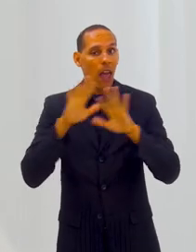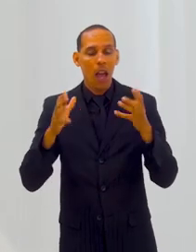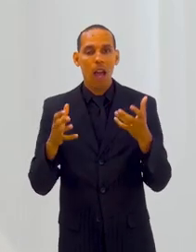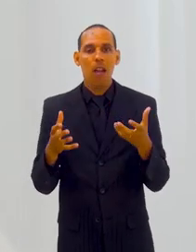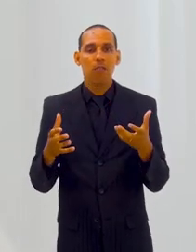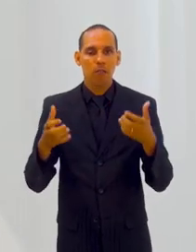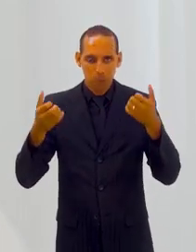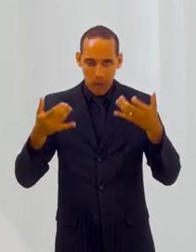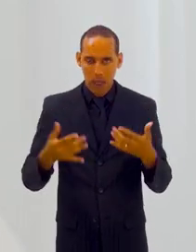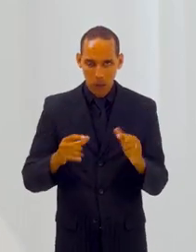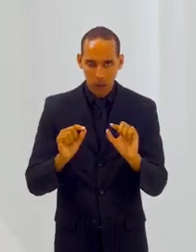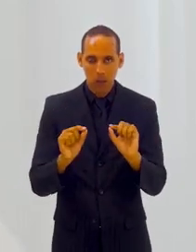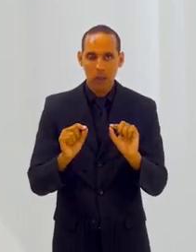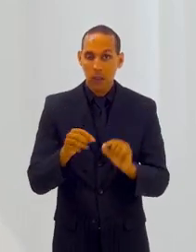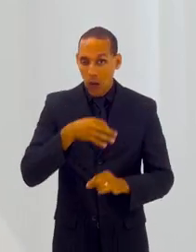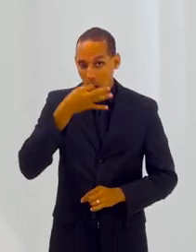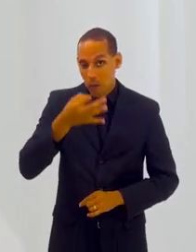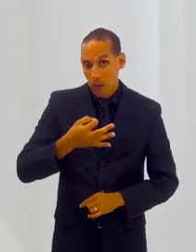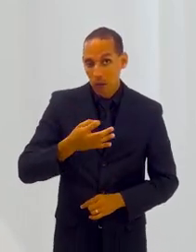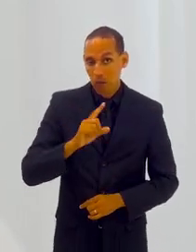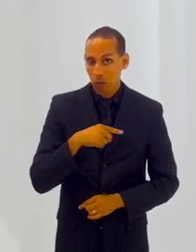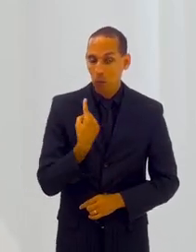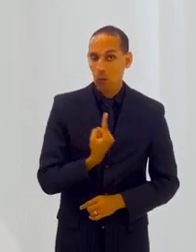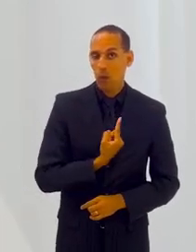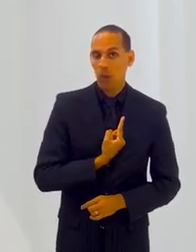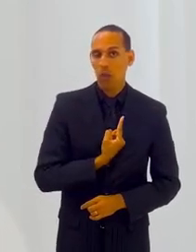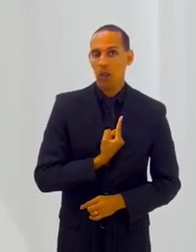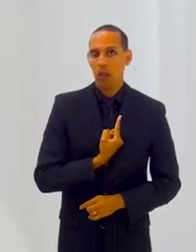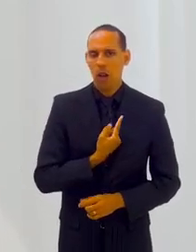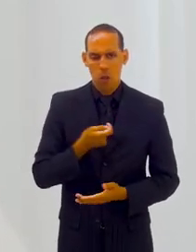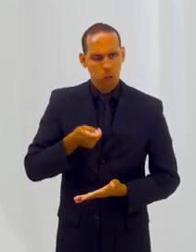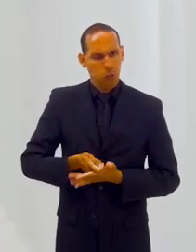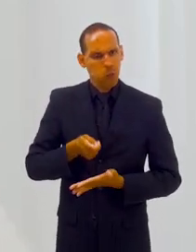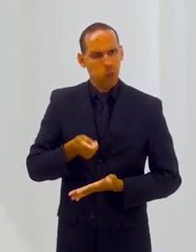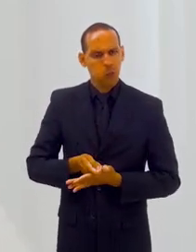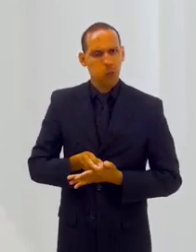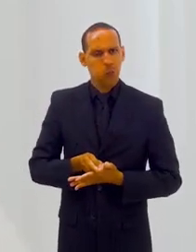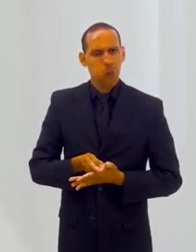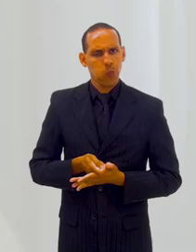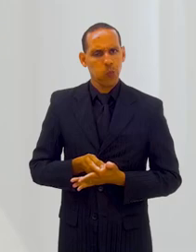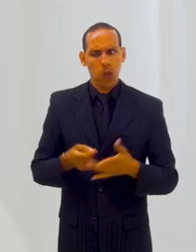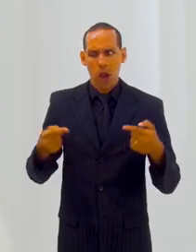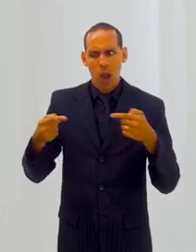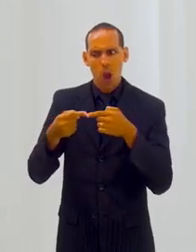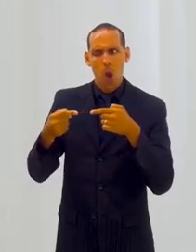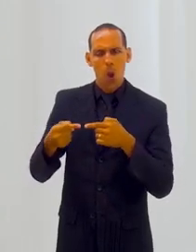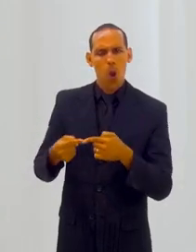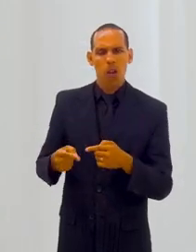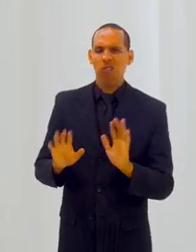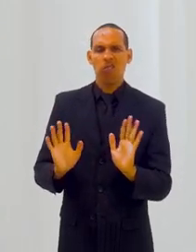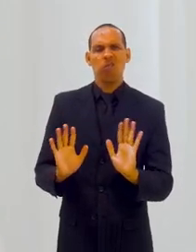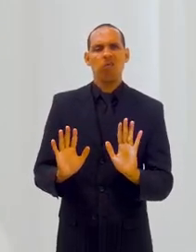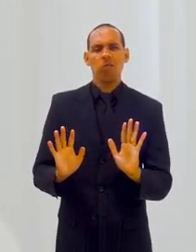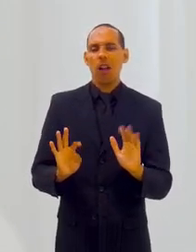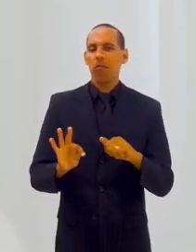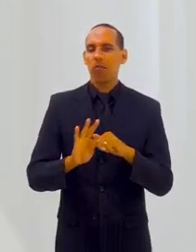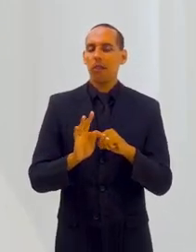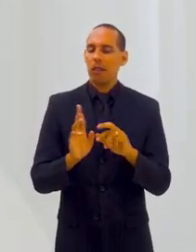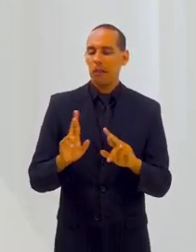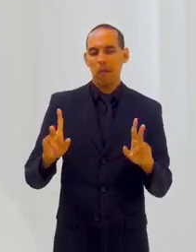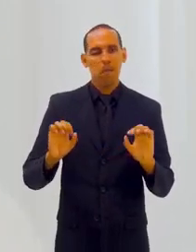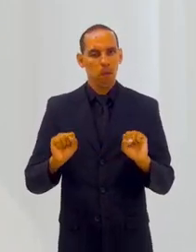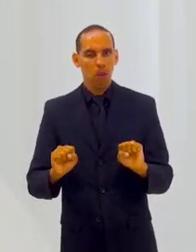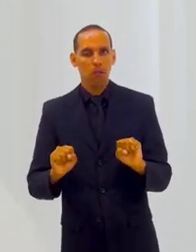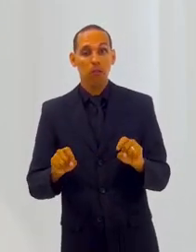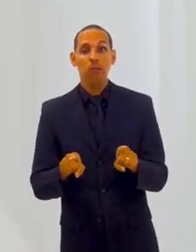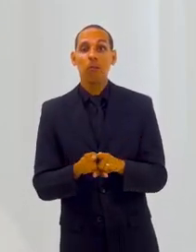claro que a nossa opinião não obrigatoriamente coincide com o nosso pessoal técnico,